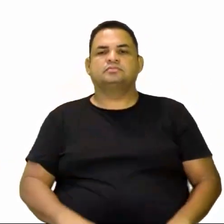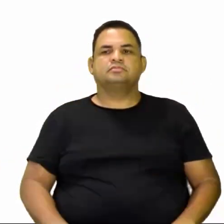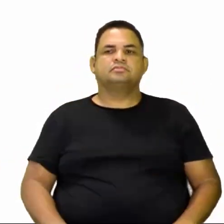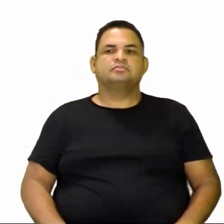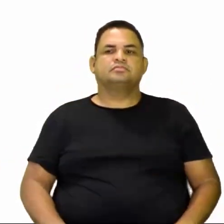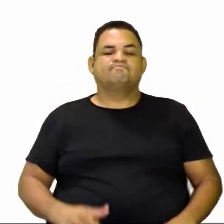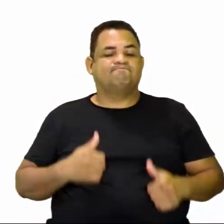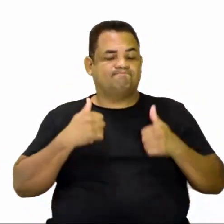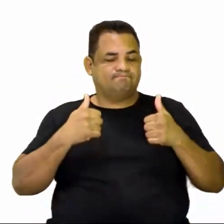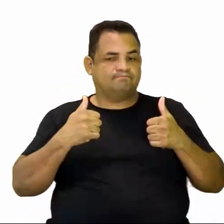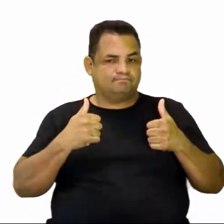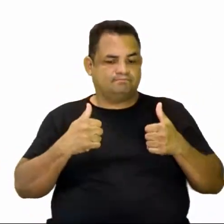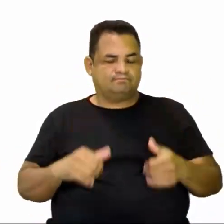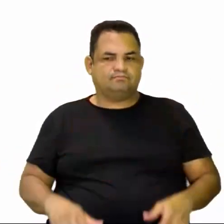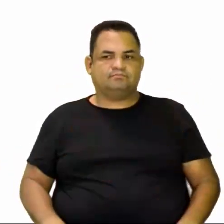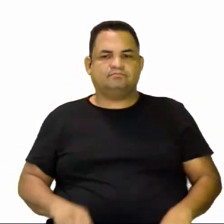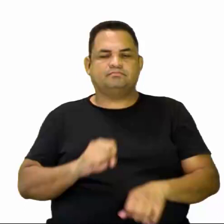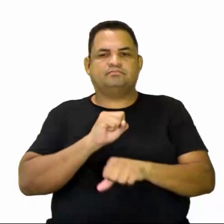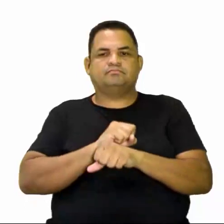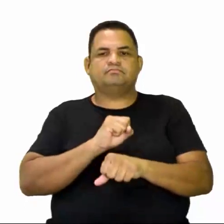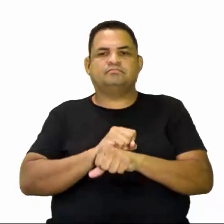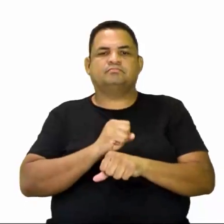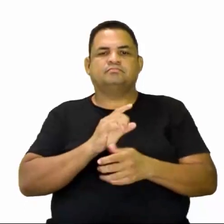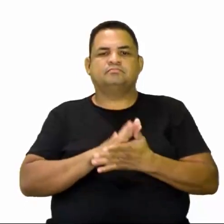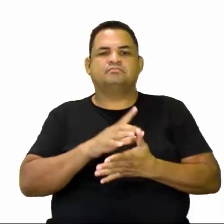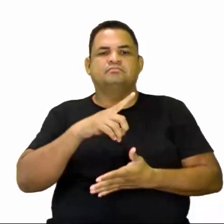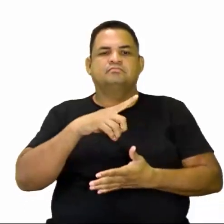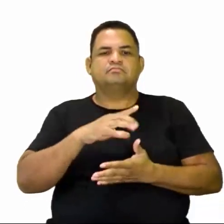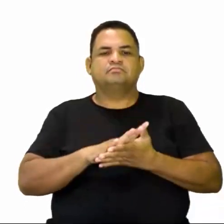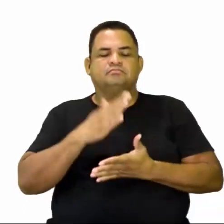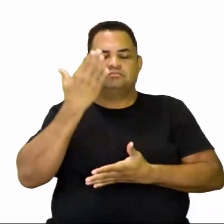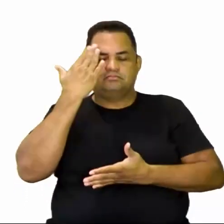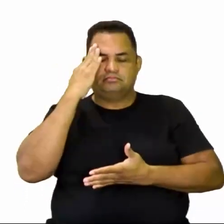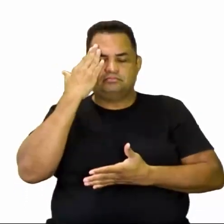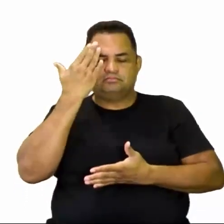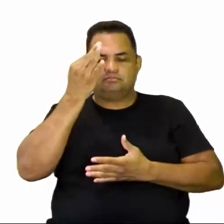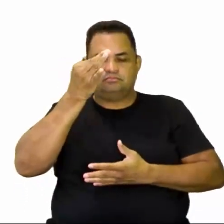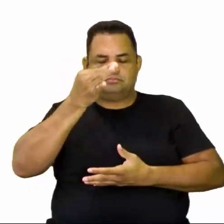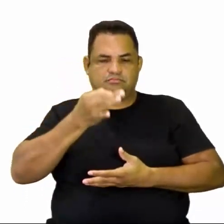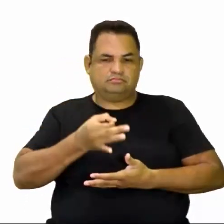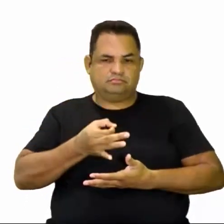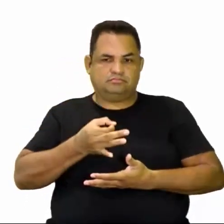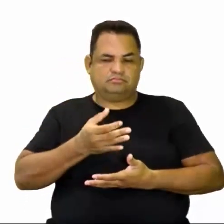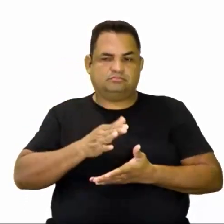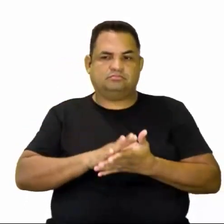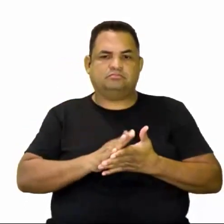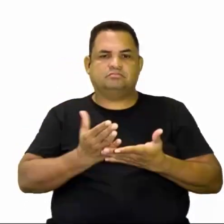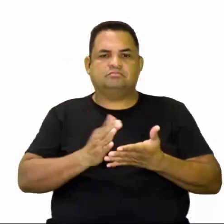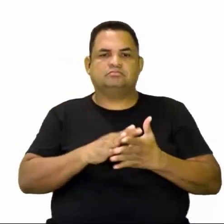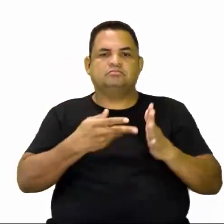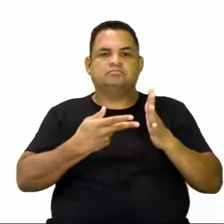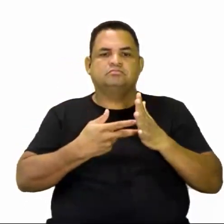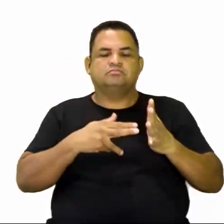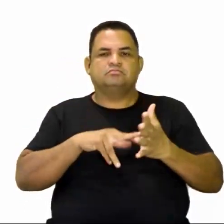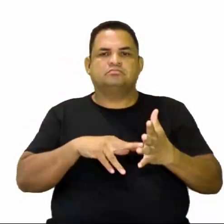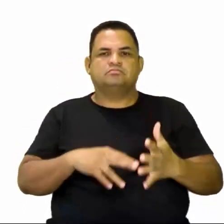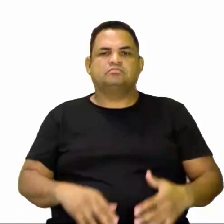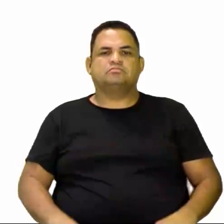aluno? Então, esperamos que você tenha compreendido exatamente este